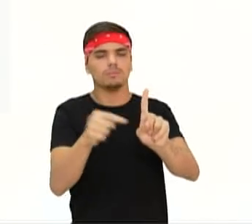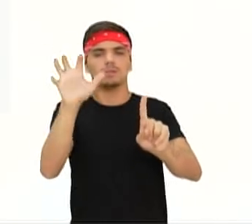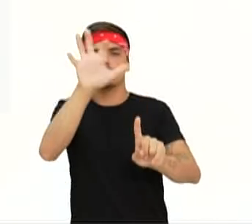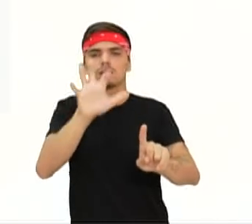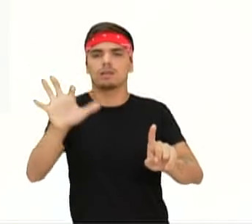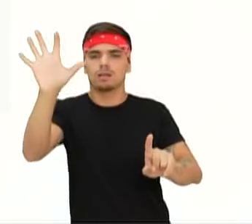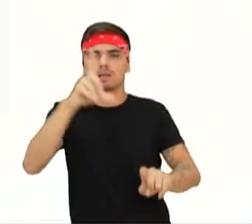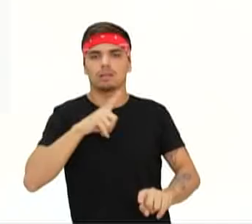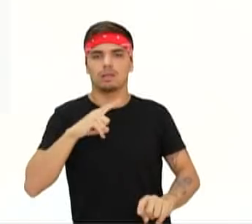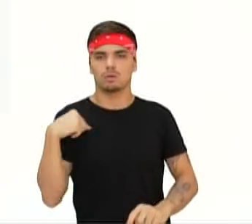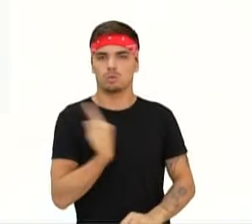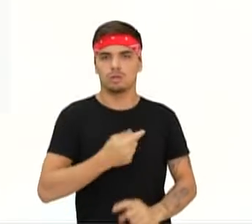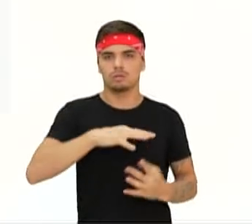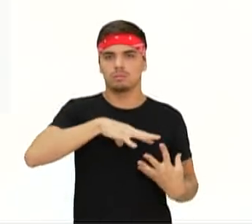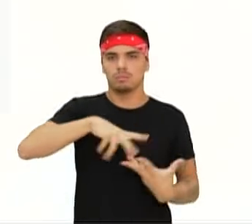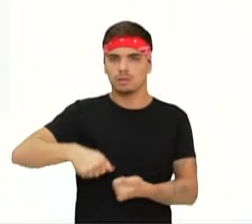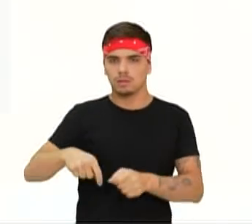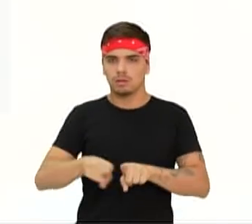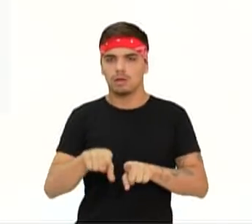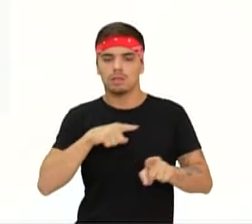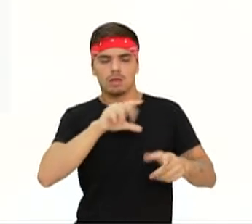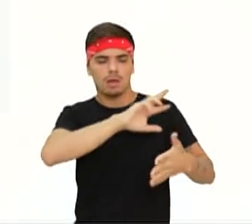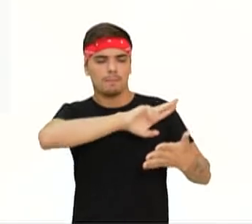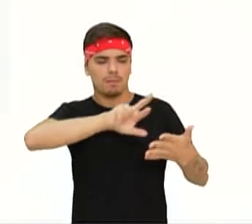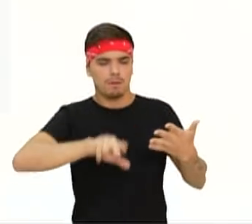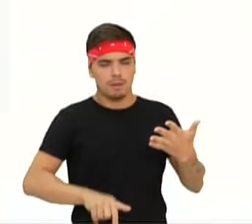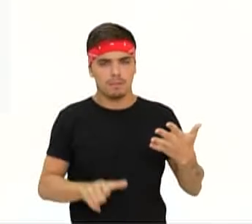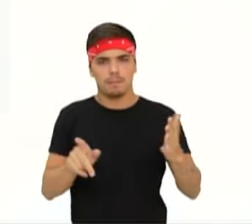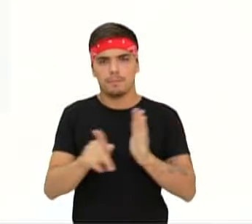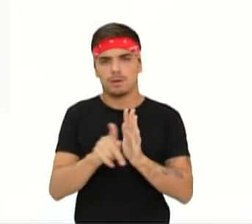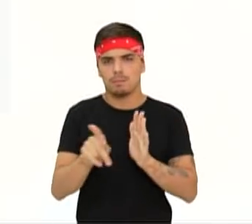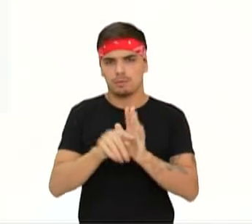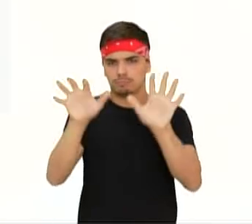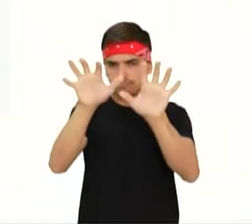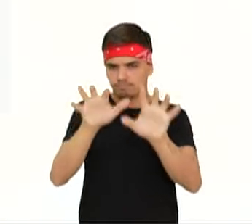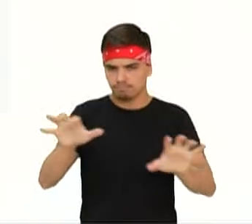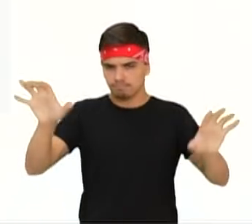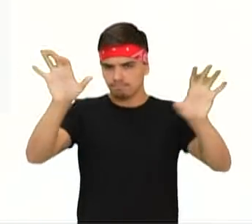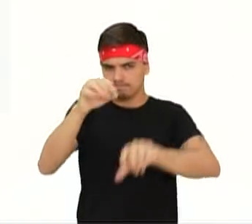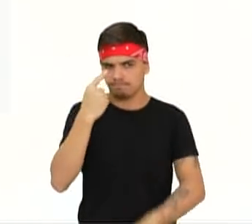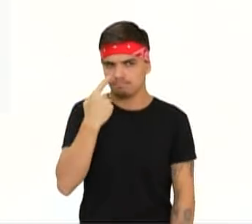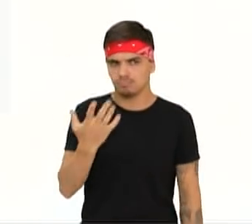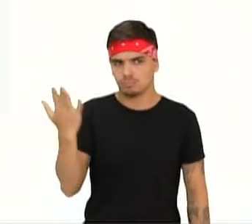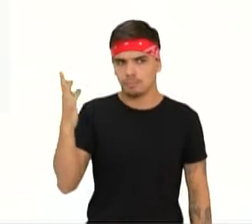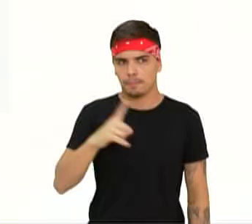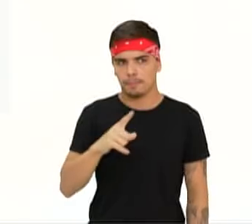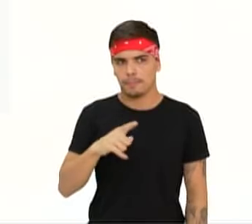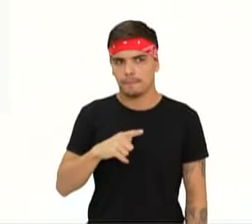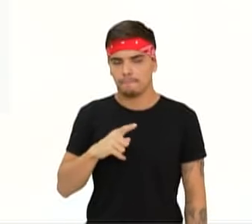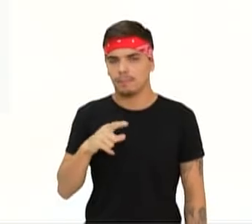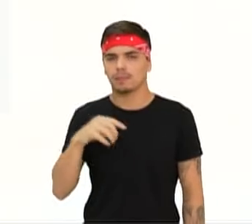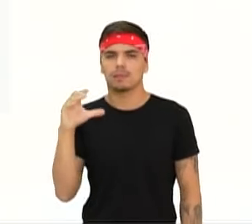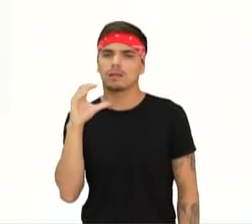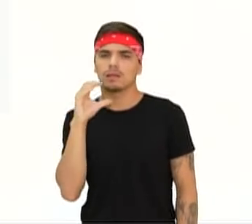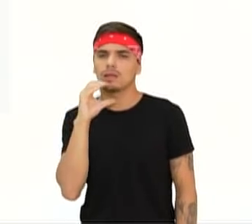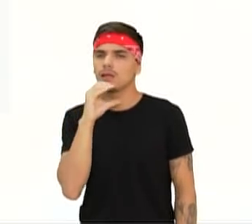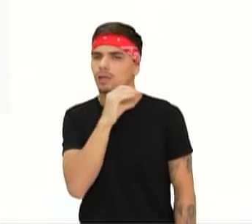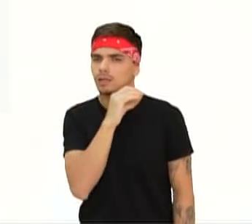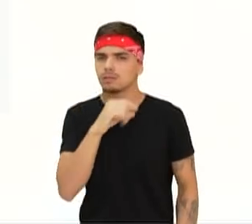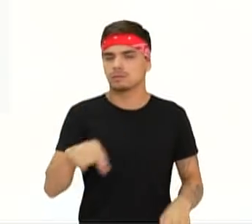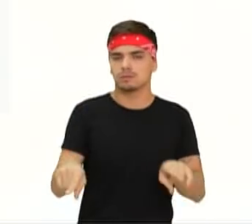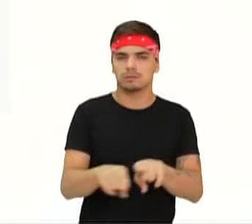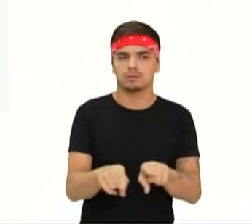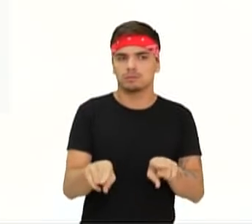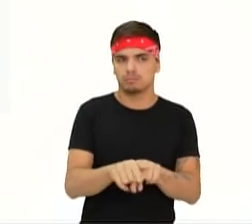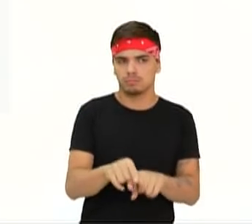nosso planeta. Então nós temos uma diversidade, uma variedade imensa de climas. Nós temos os climas quentes, nós